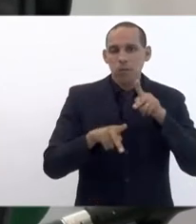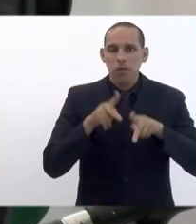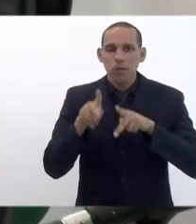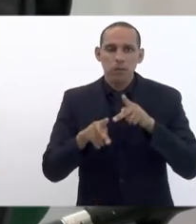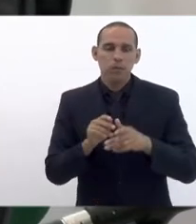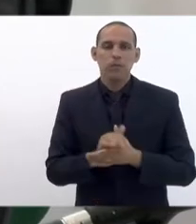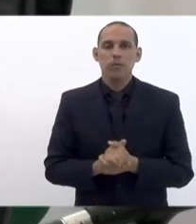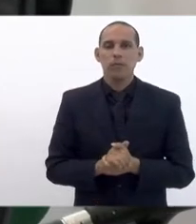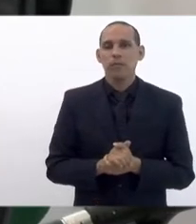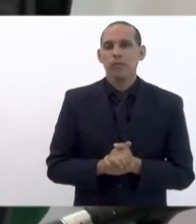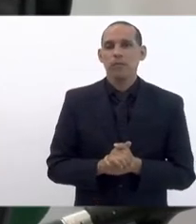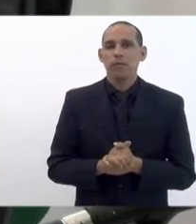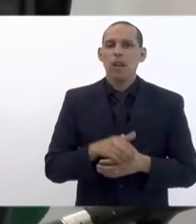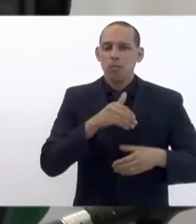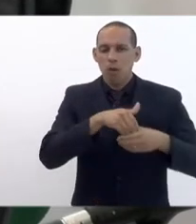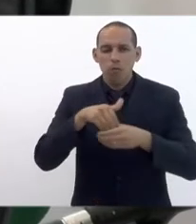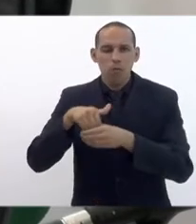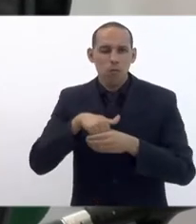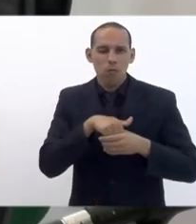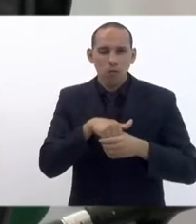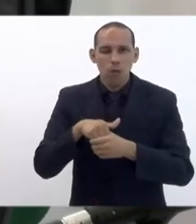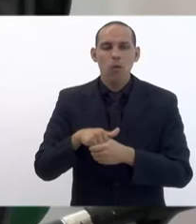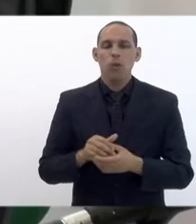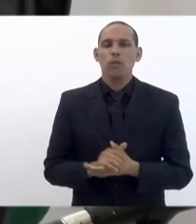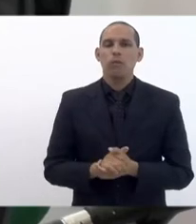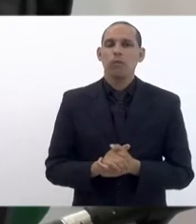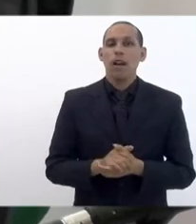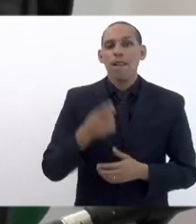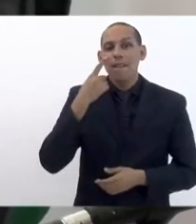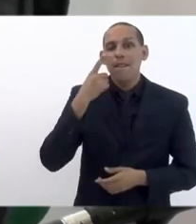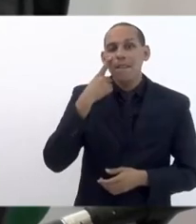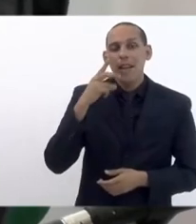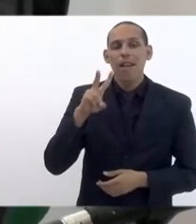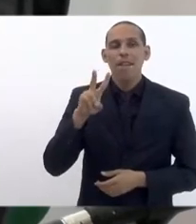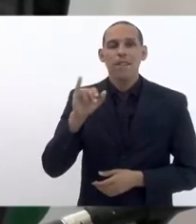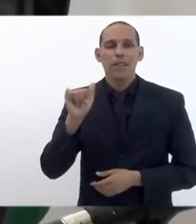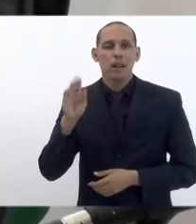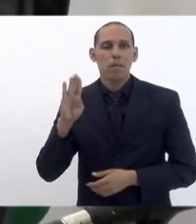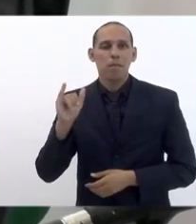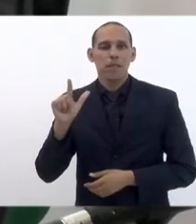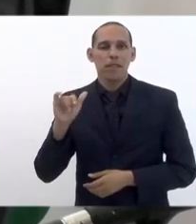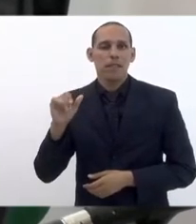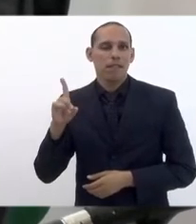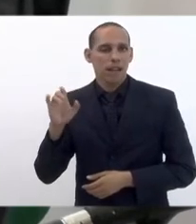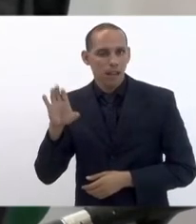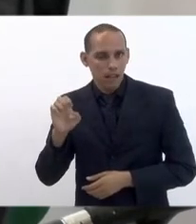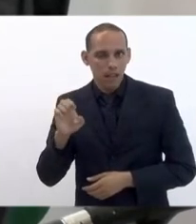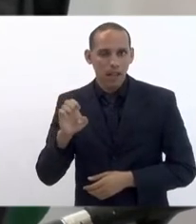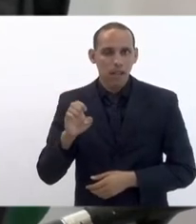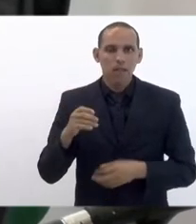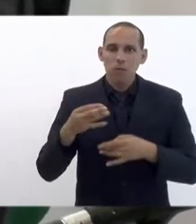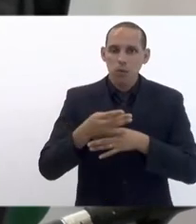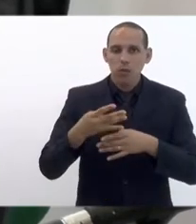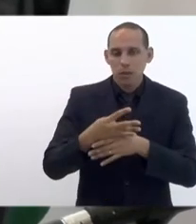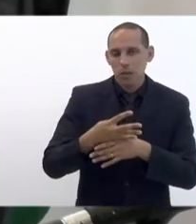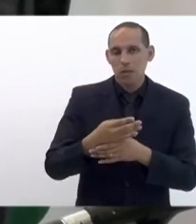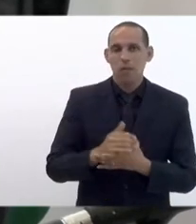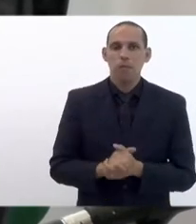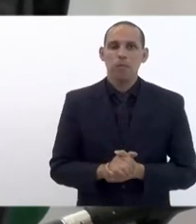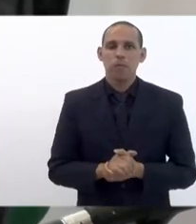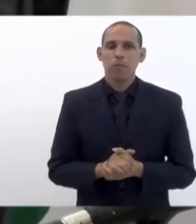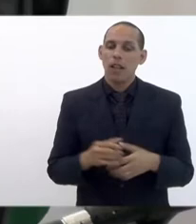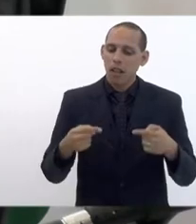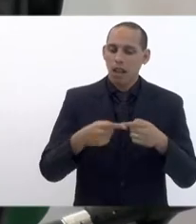após também a divulgação dos estudos de viabilidade municipal apresentados e publicados na forma da lei. O